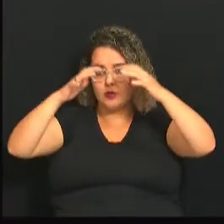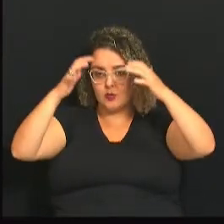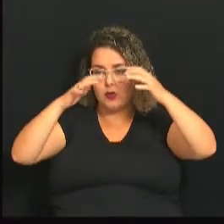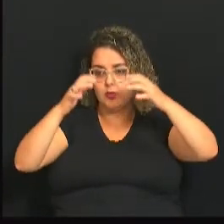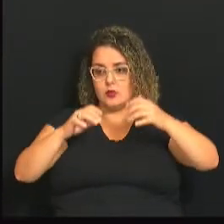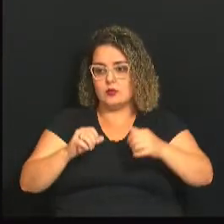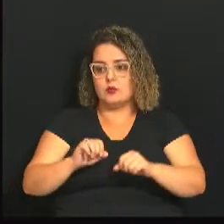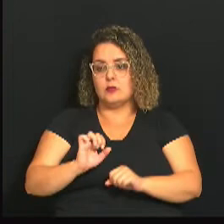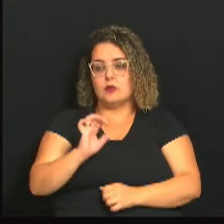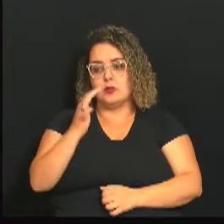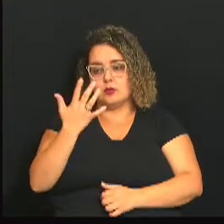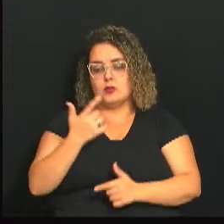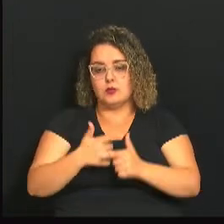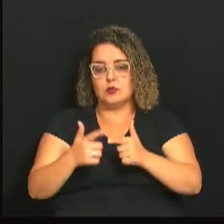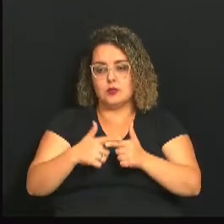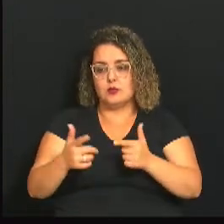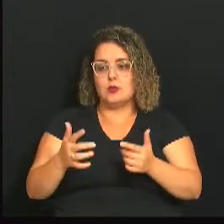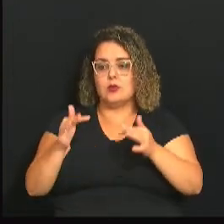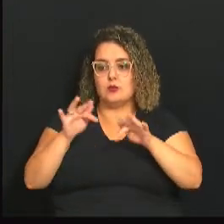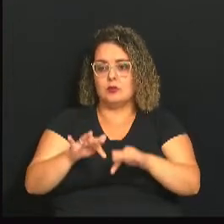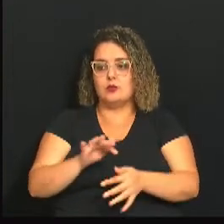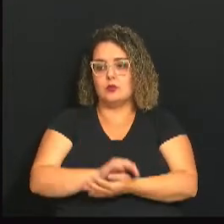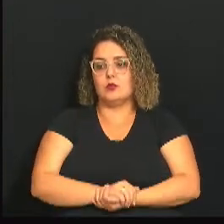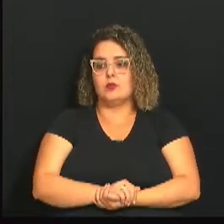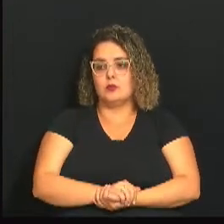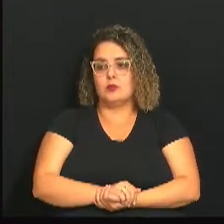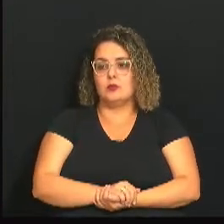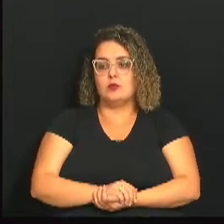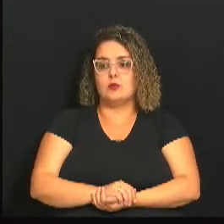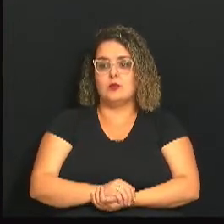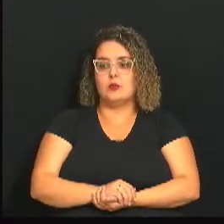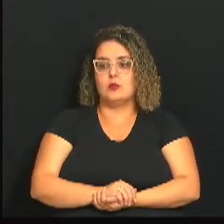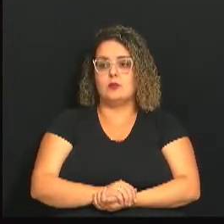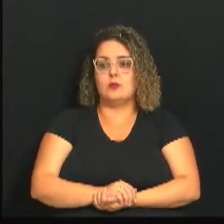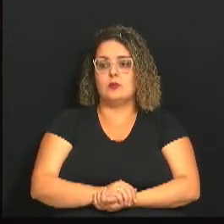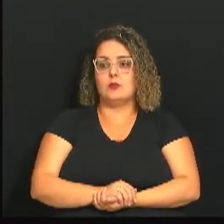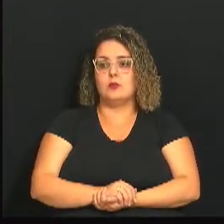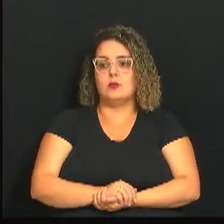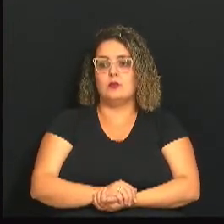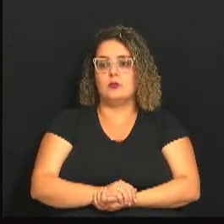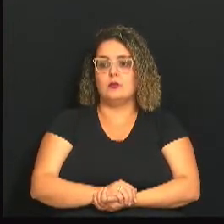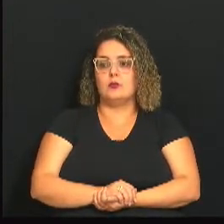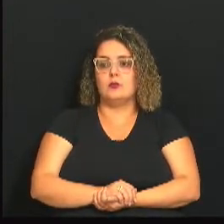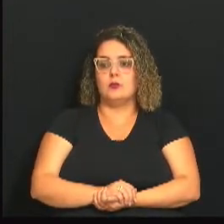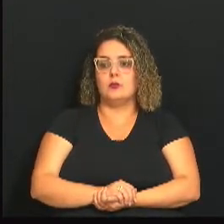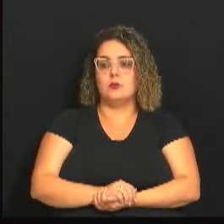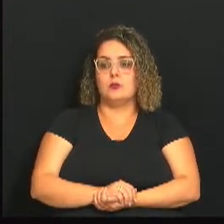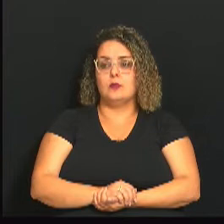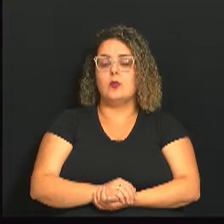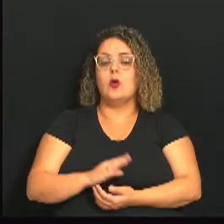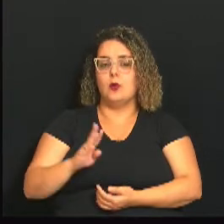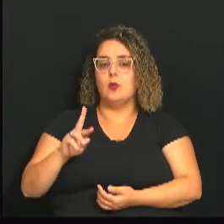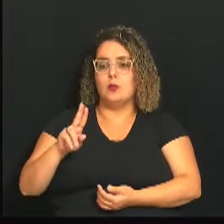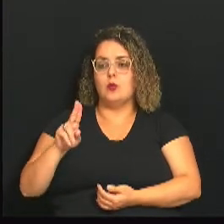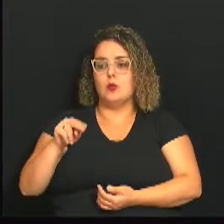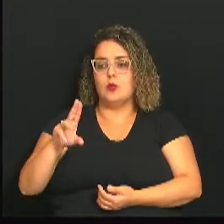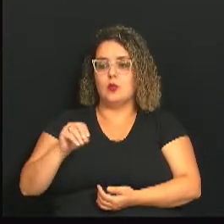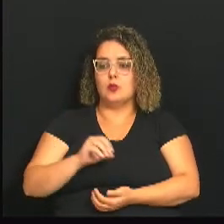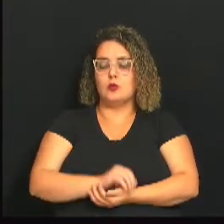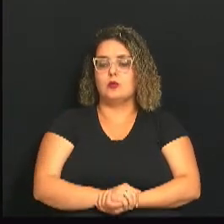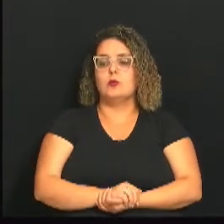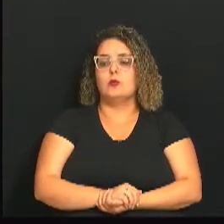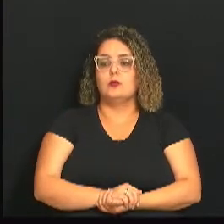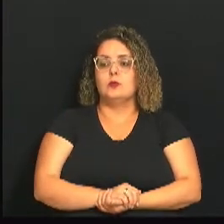causarem problemas. E, por fim, ainda para o Marcelo, para o Bruno,